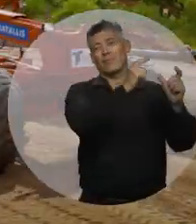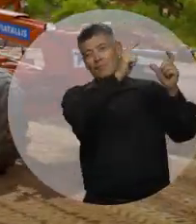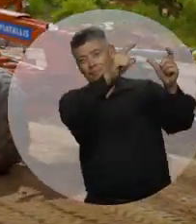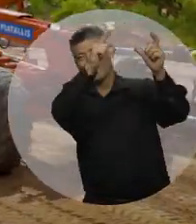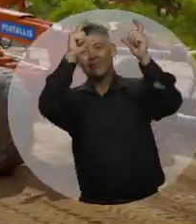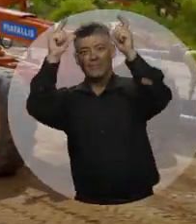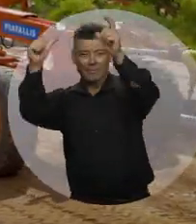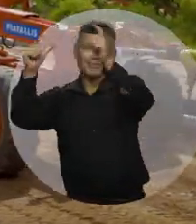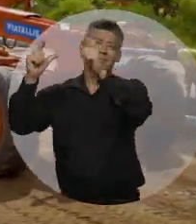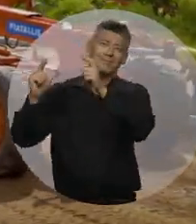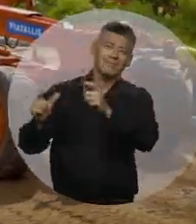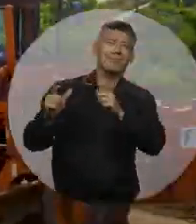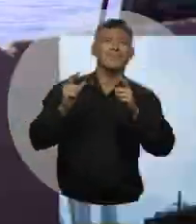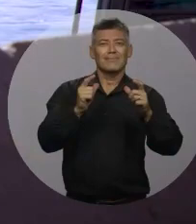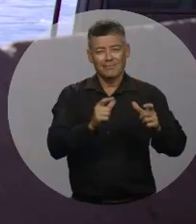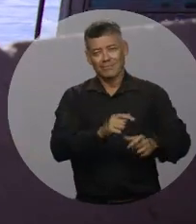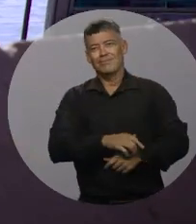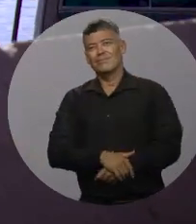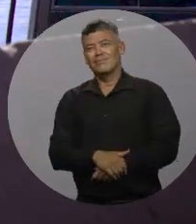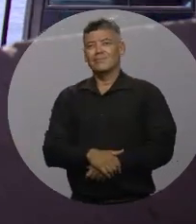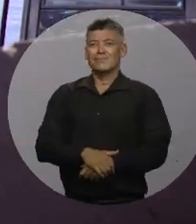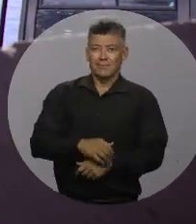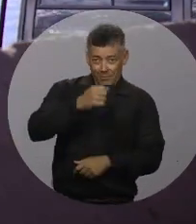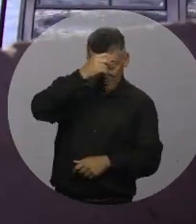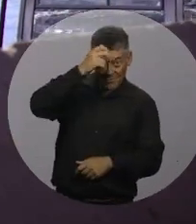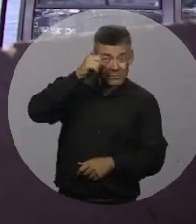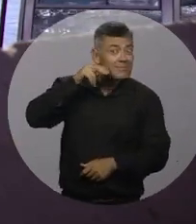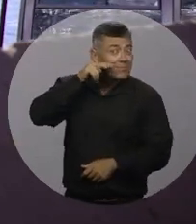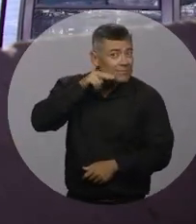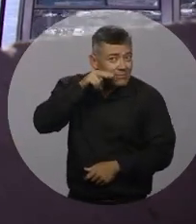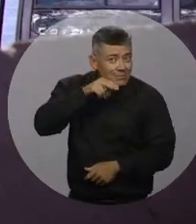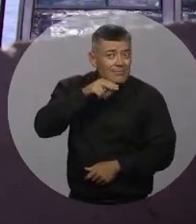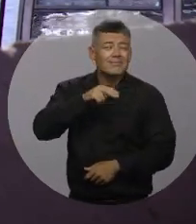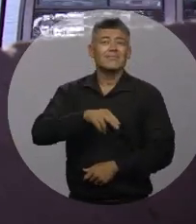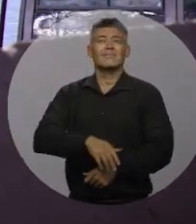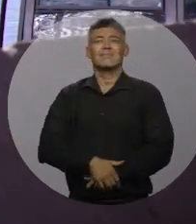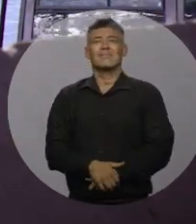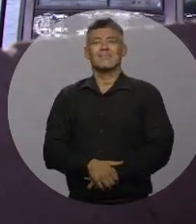todo lugar. Prefeitura do Natal.